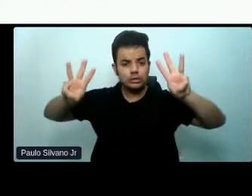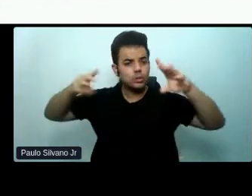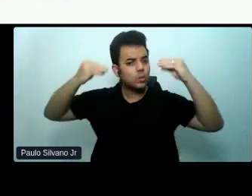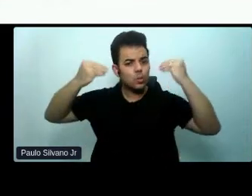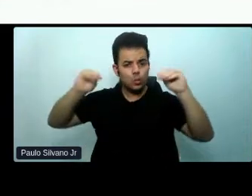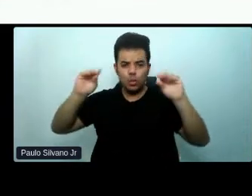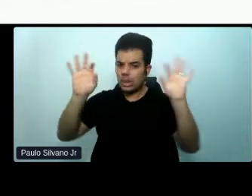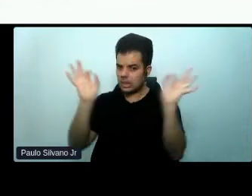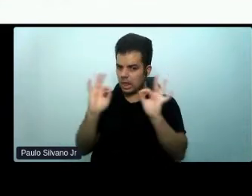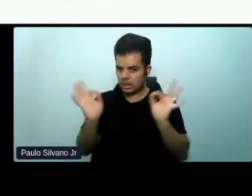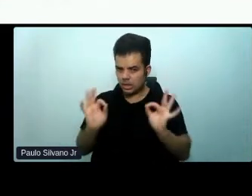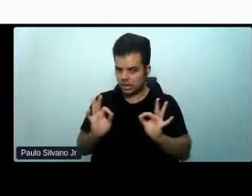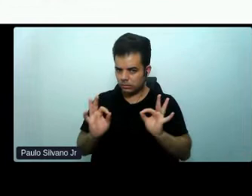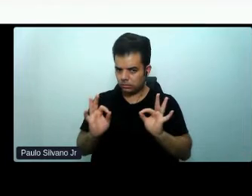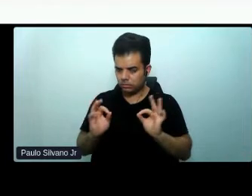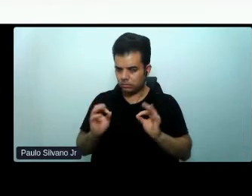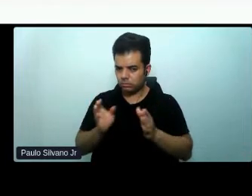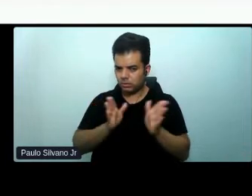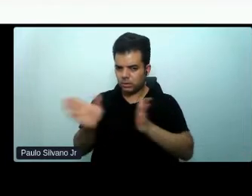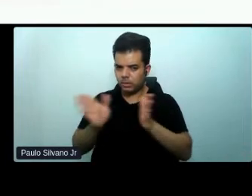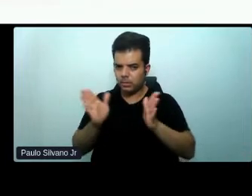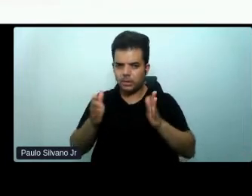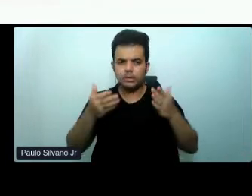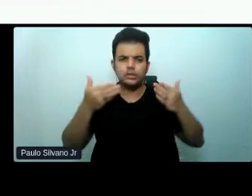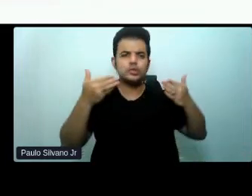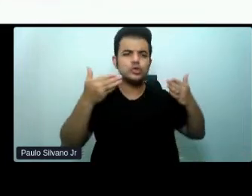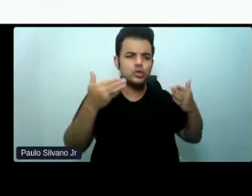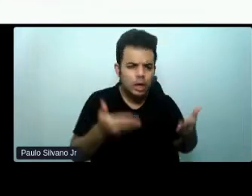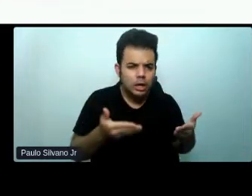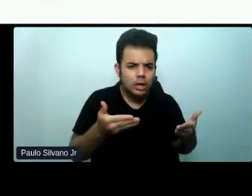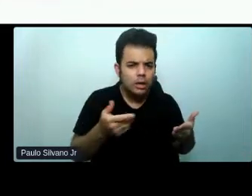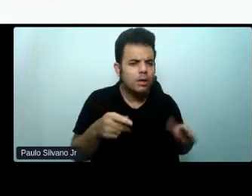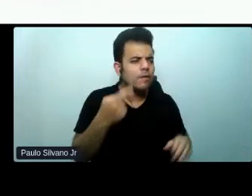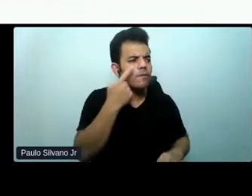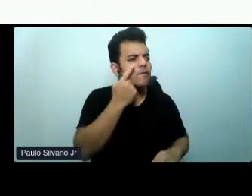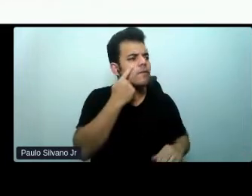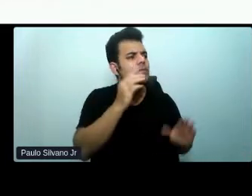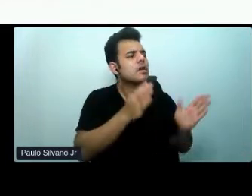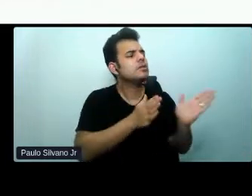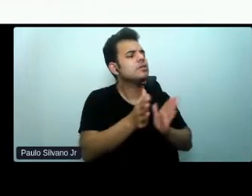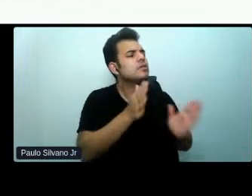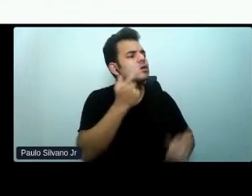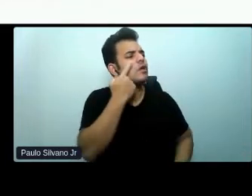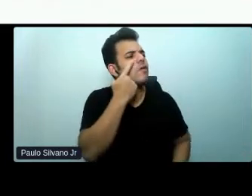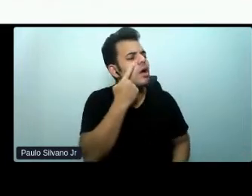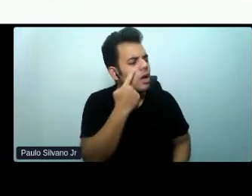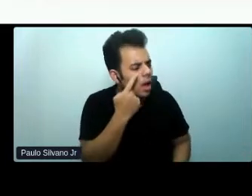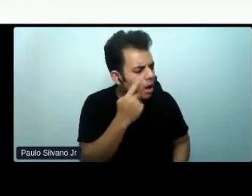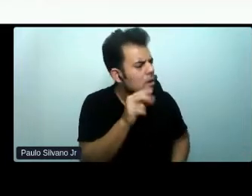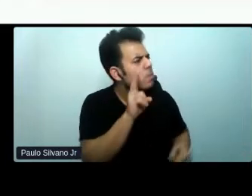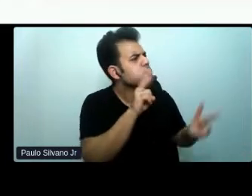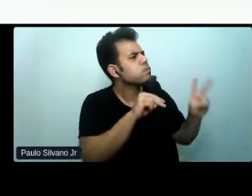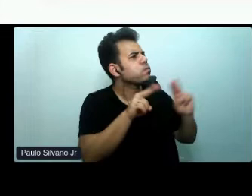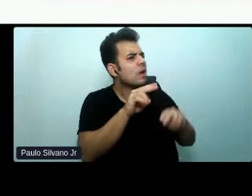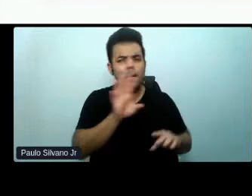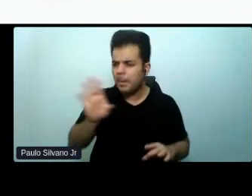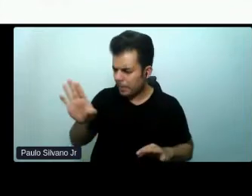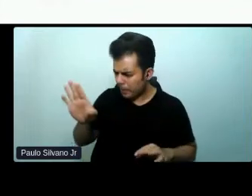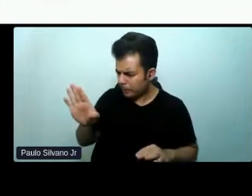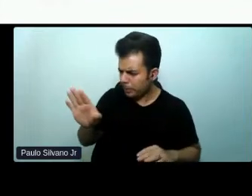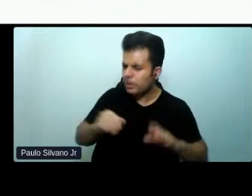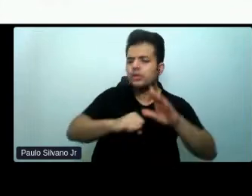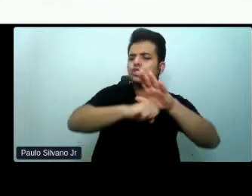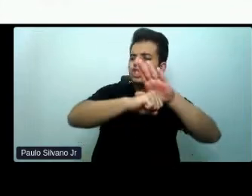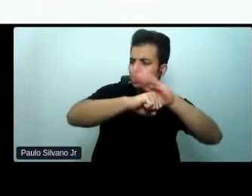nada. Mas quando eu chego ali, eu falei que ia dar uma olhada na acessibilidade, eles falam, peraí que a gente vai